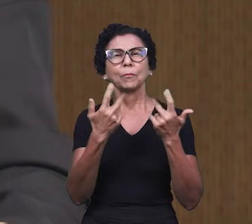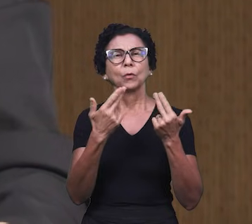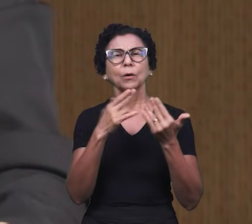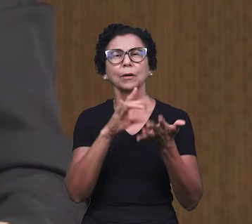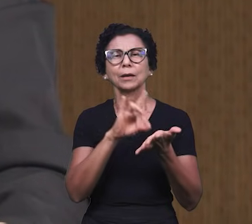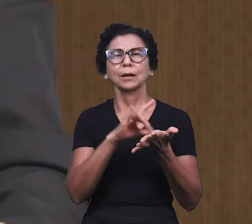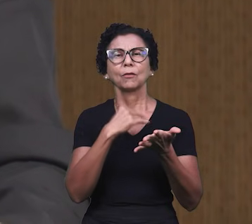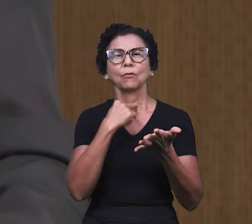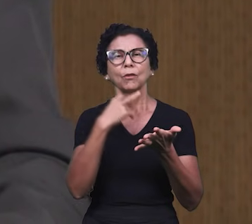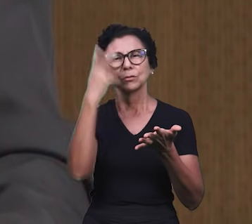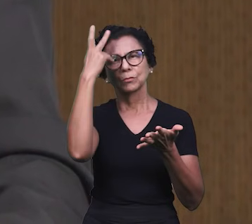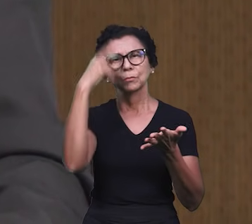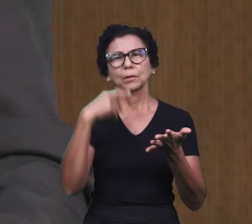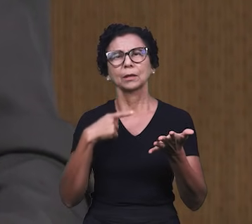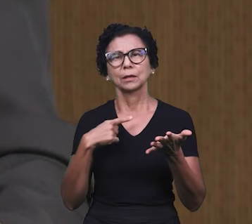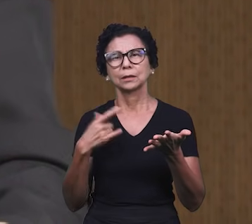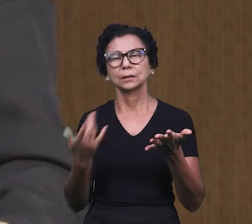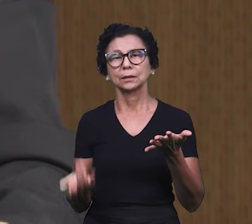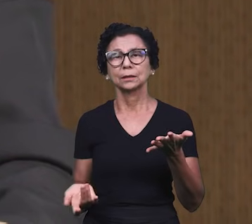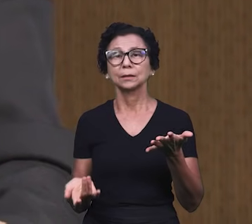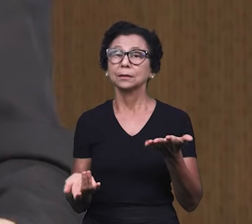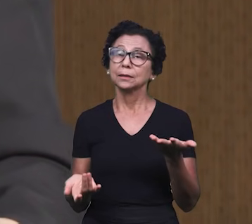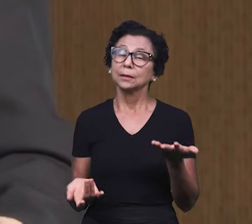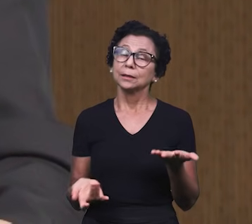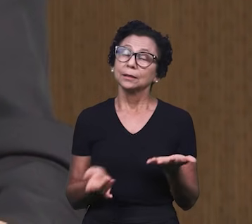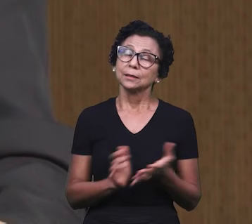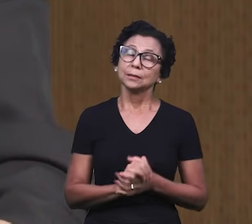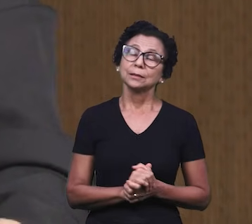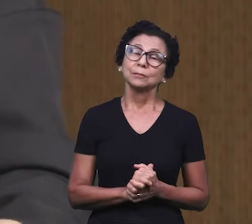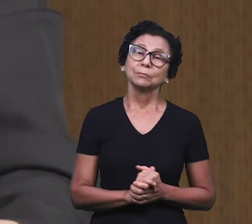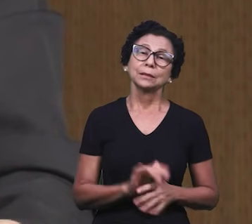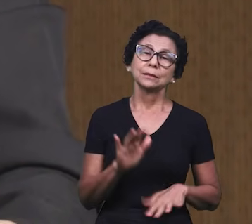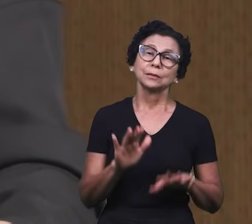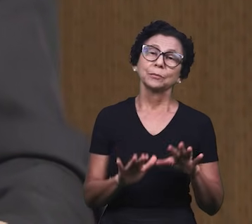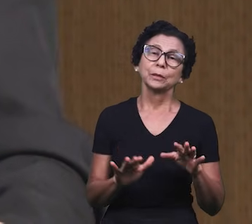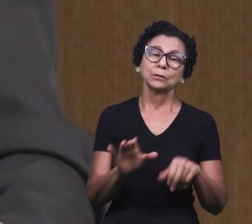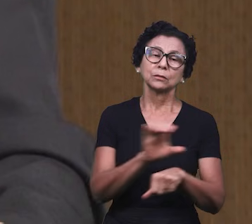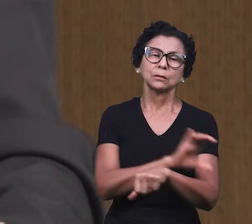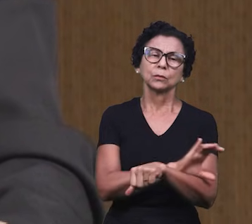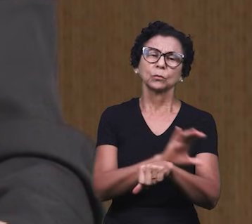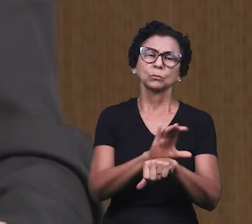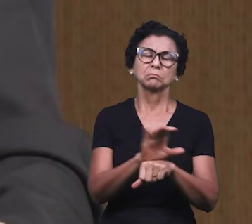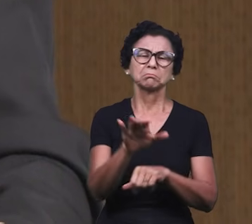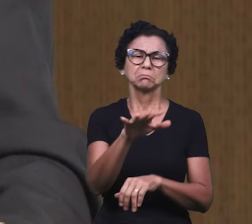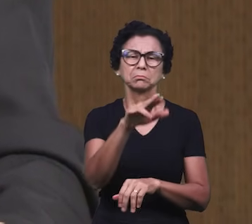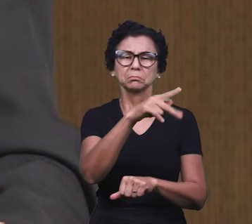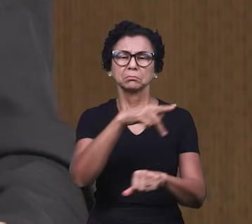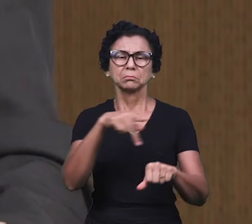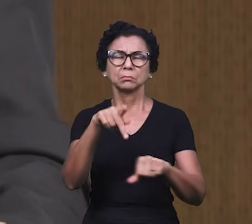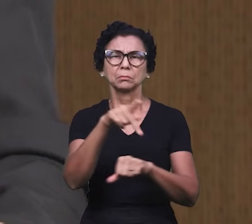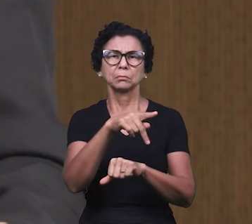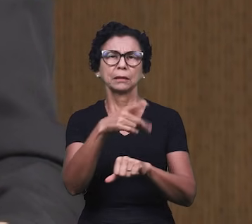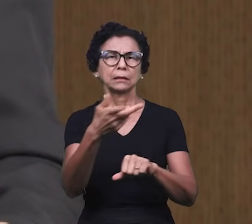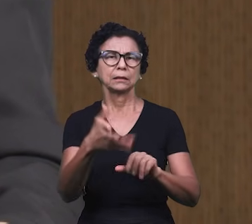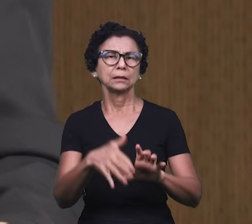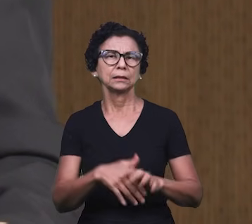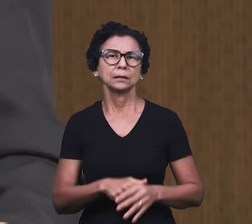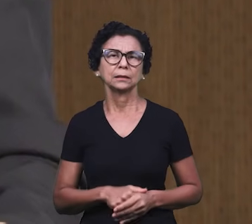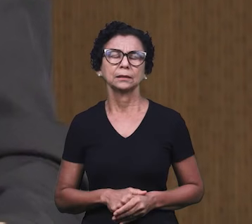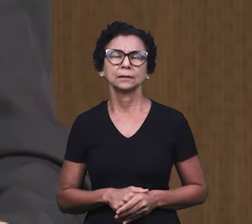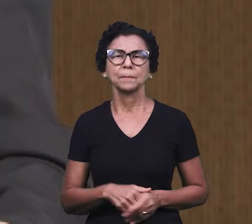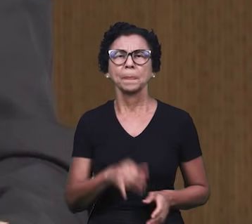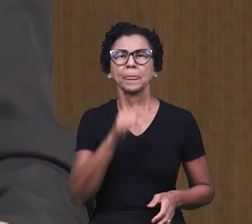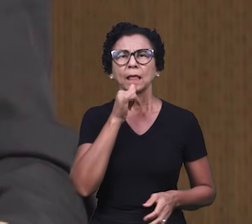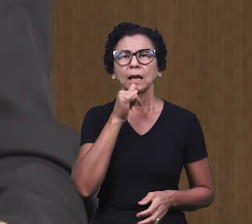culturas, Isso. né? Então, as culturas locais. Então, tu vai falar uma palavra ali, o vinho, né, que tem uma simbologia para nós,